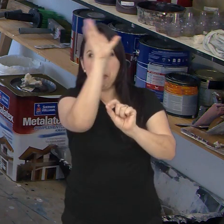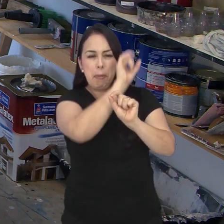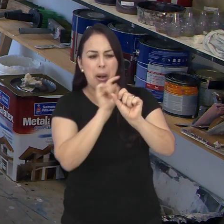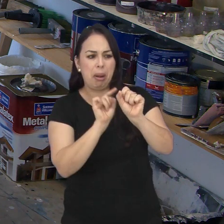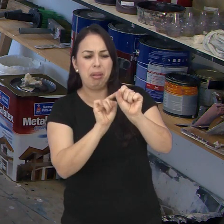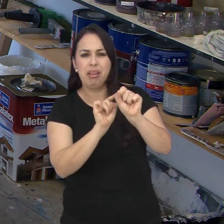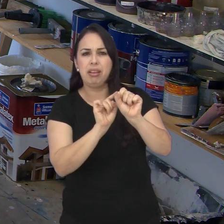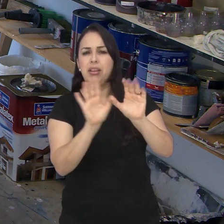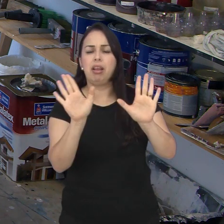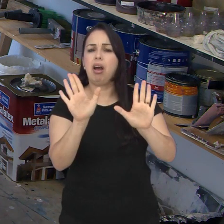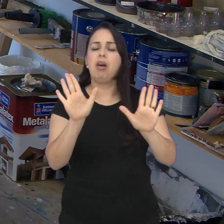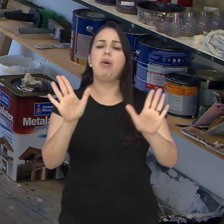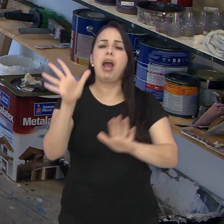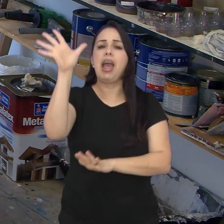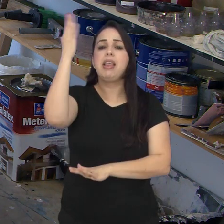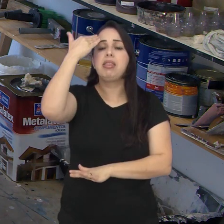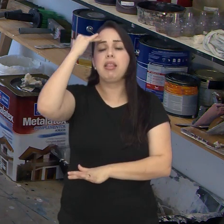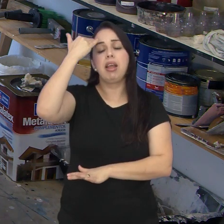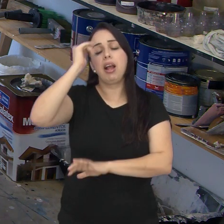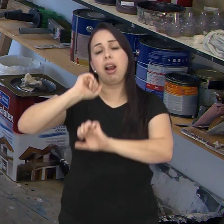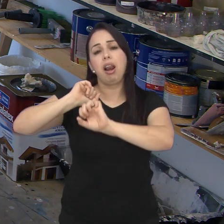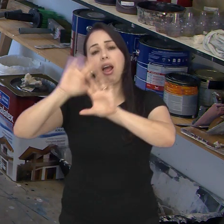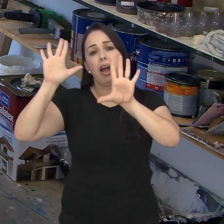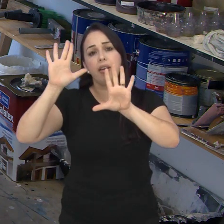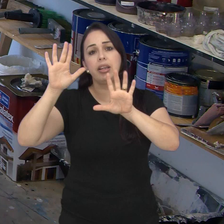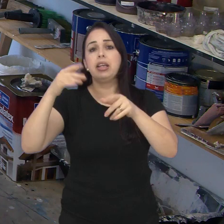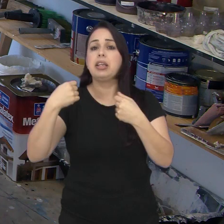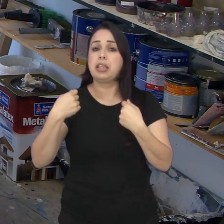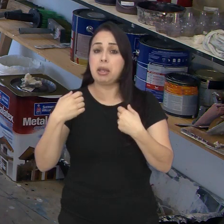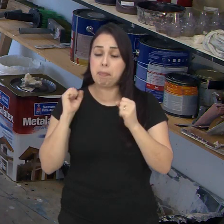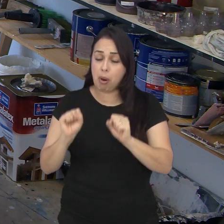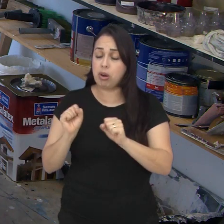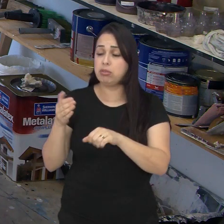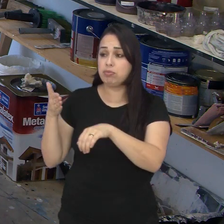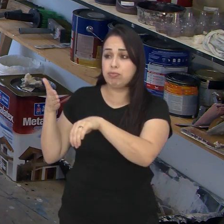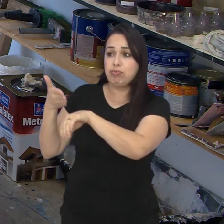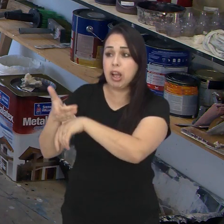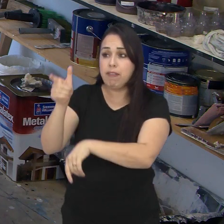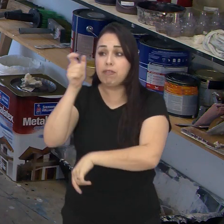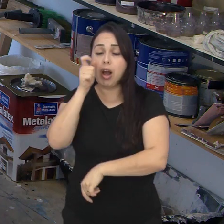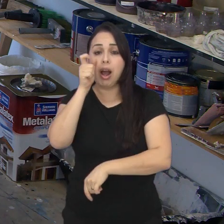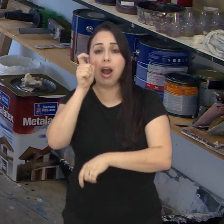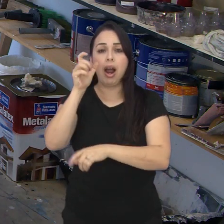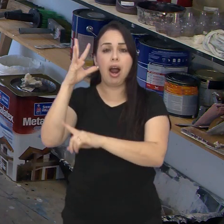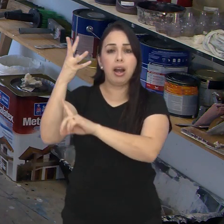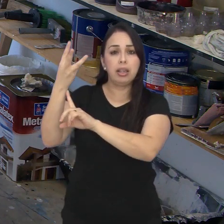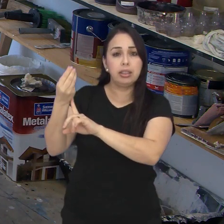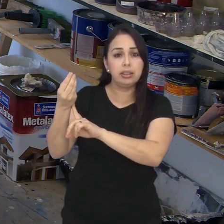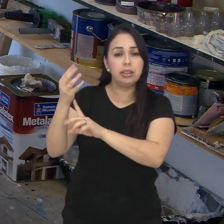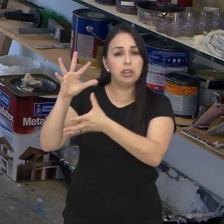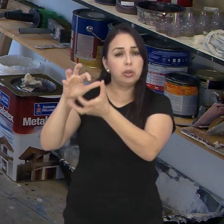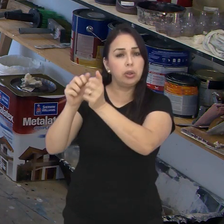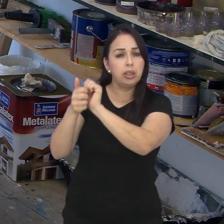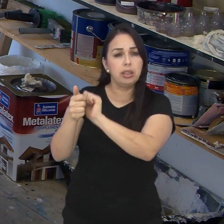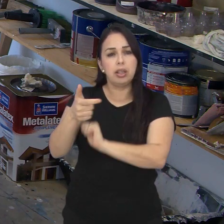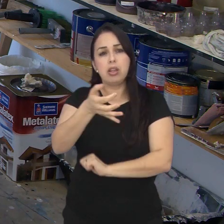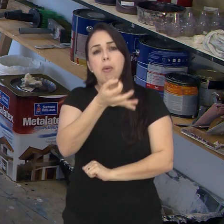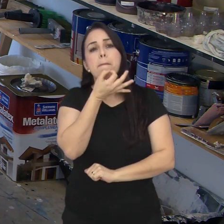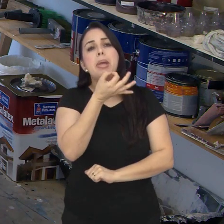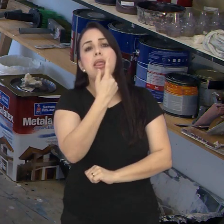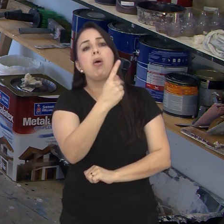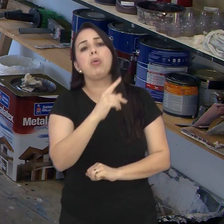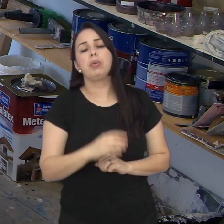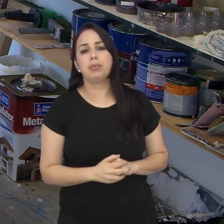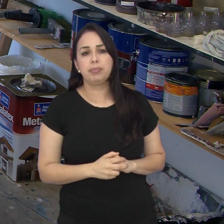mas elas precisam entender que elas têm esse acesso à arte. O que você